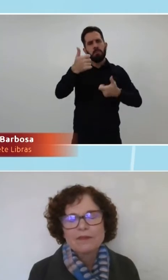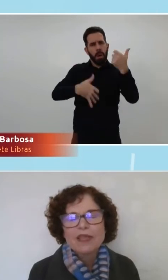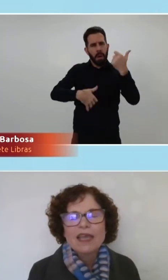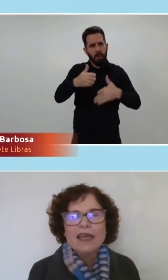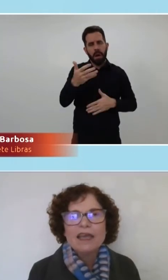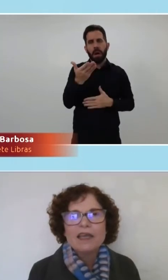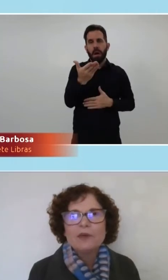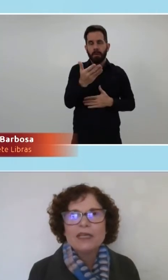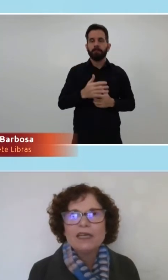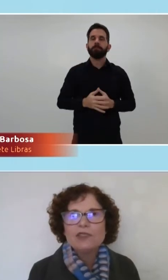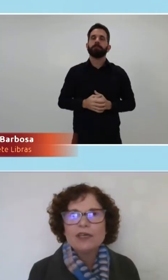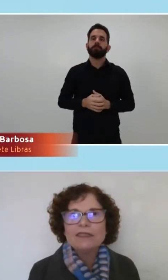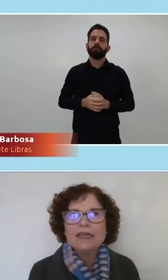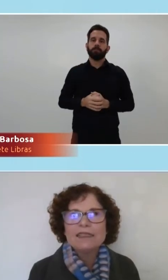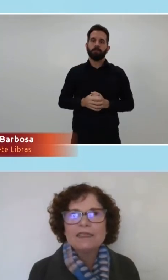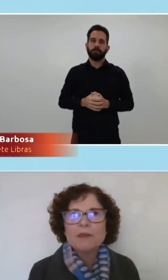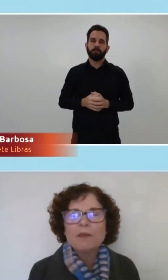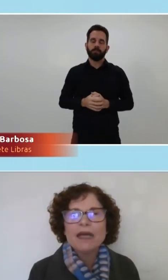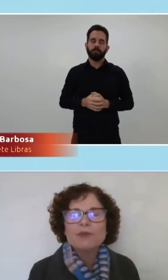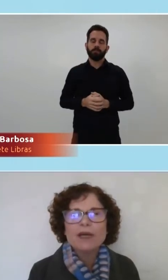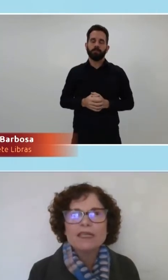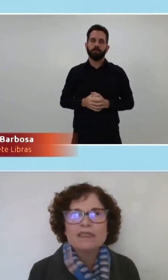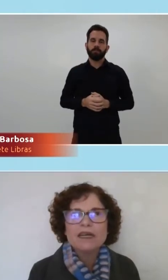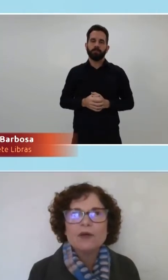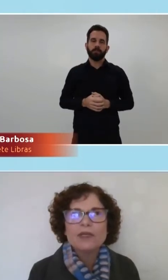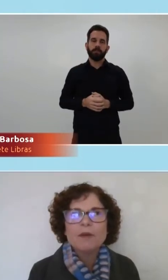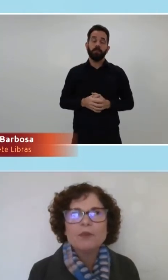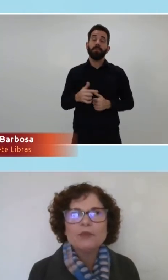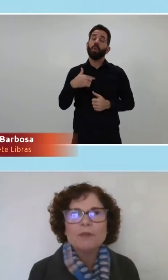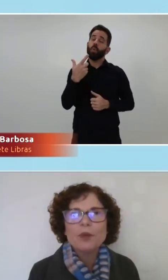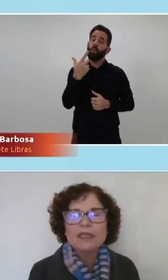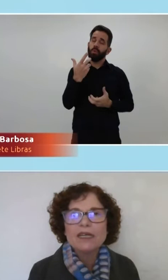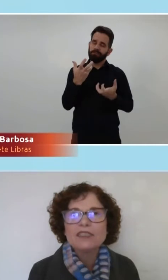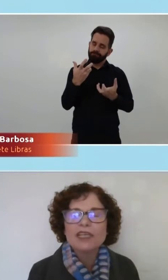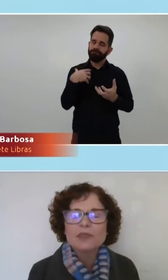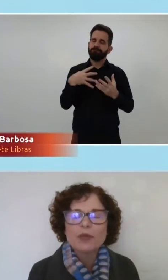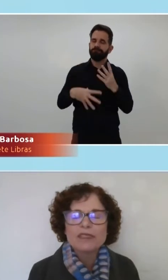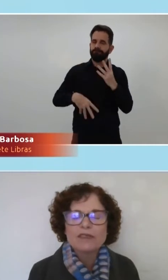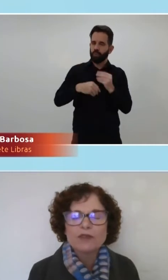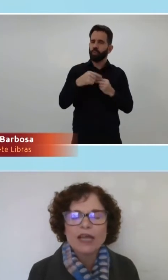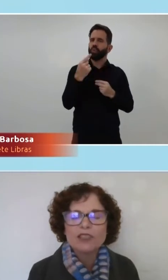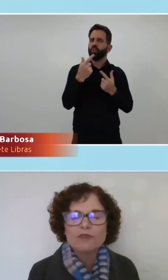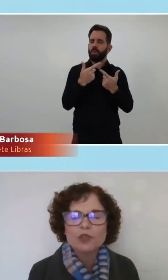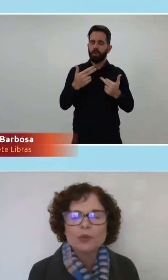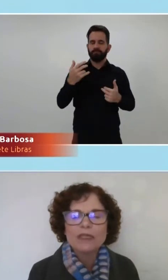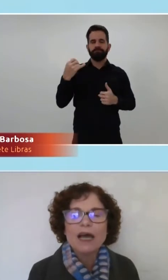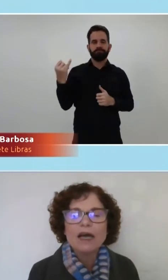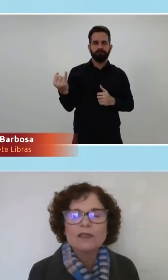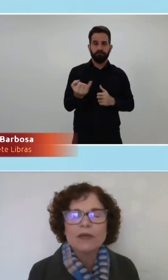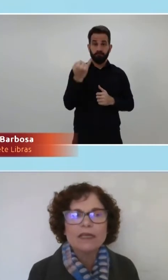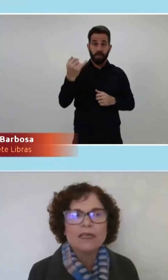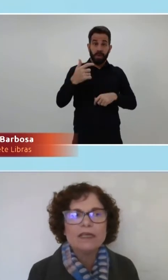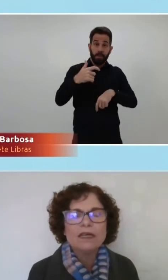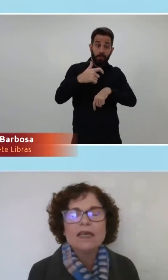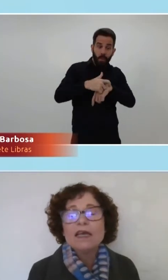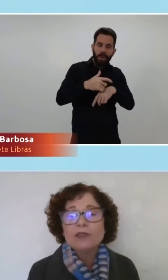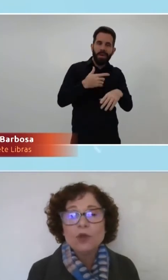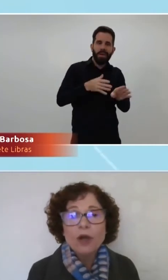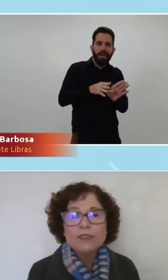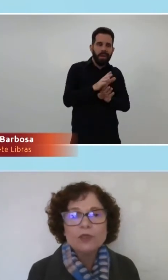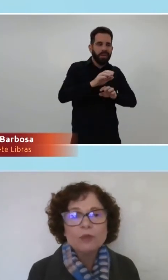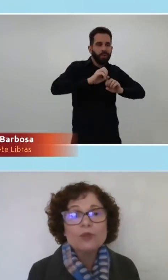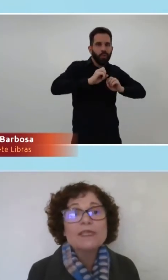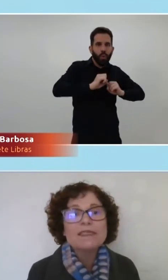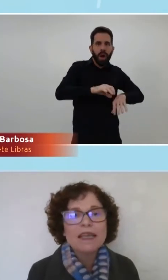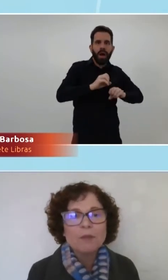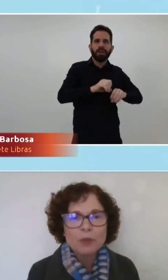produtiva. Eu queria só trazer também mais uma questão que é muito importante nesse processo educativo de cuidado, é que